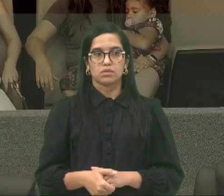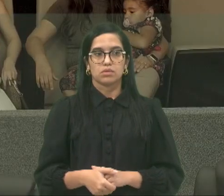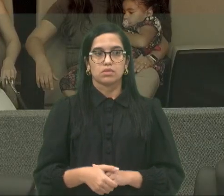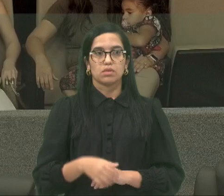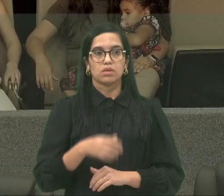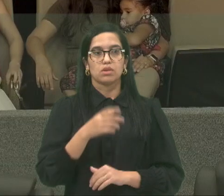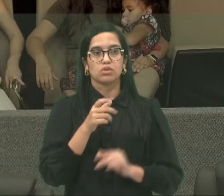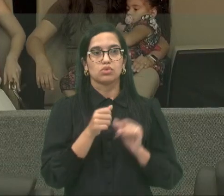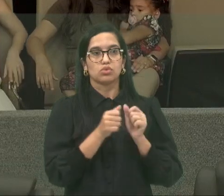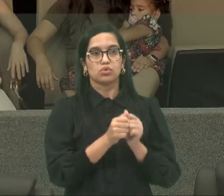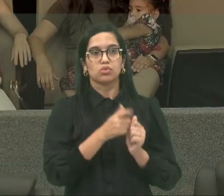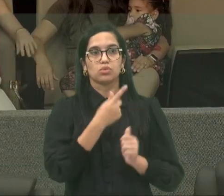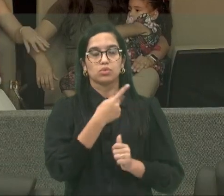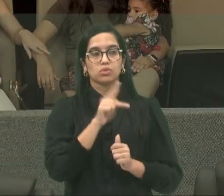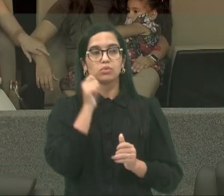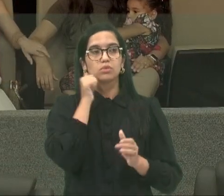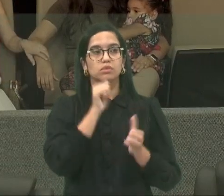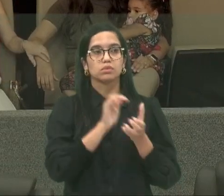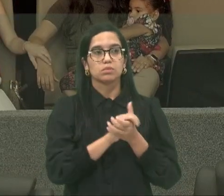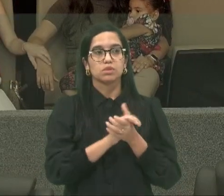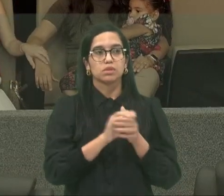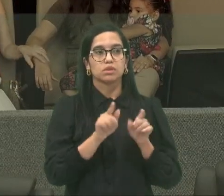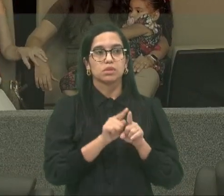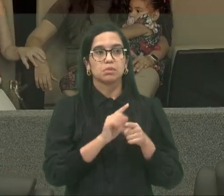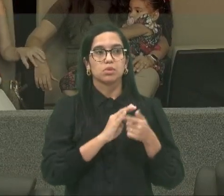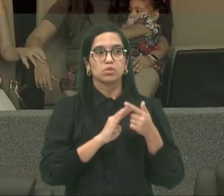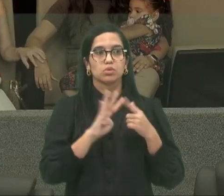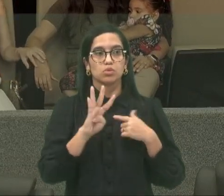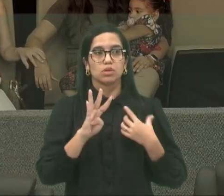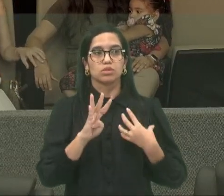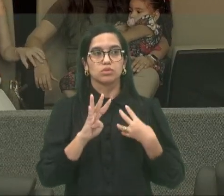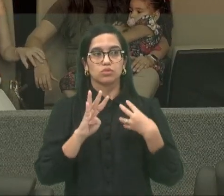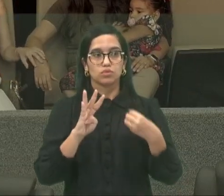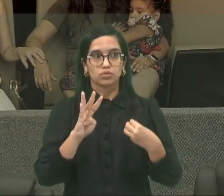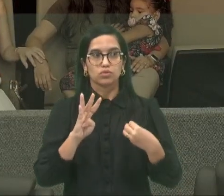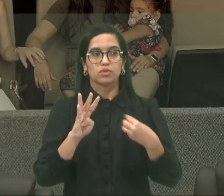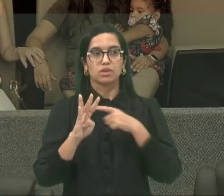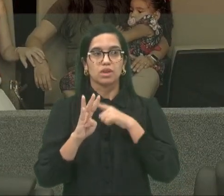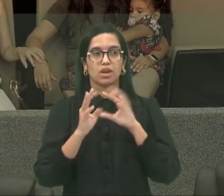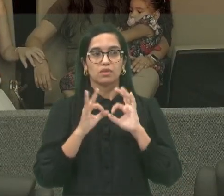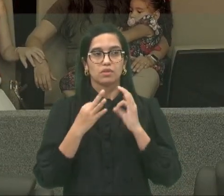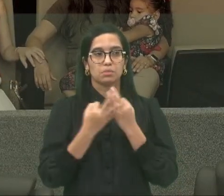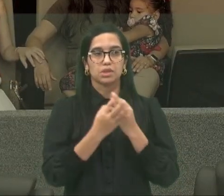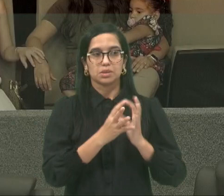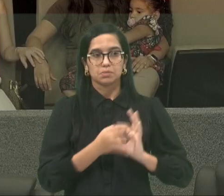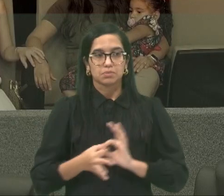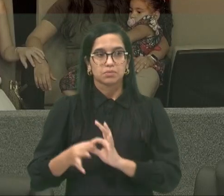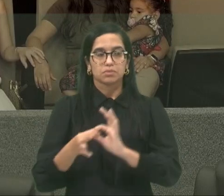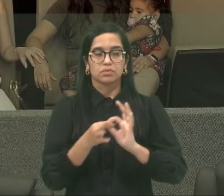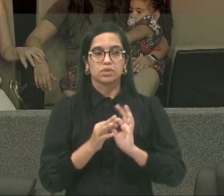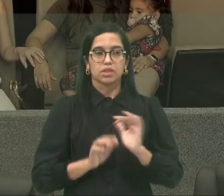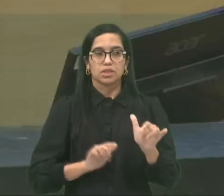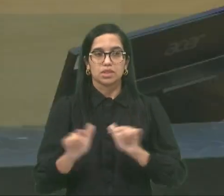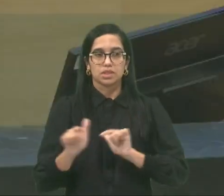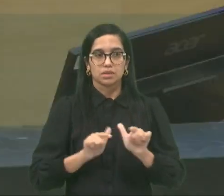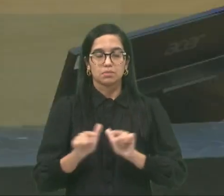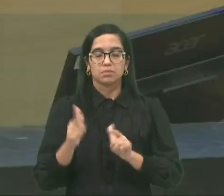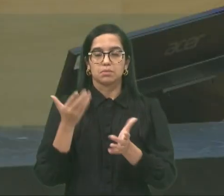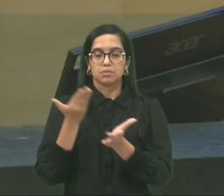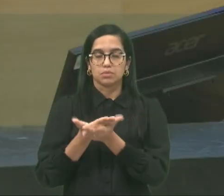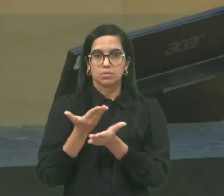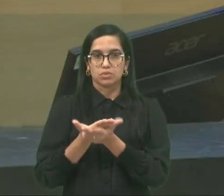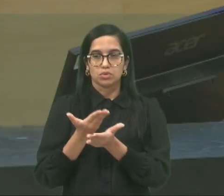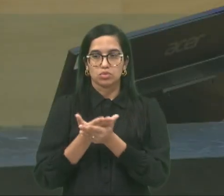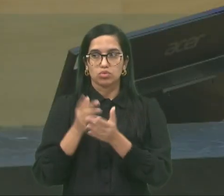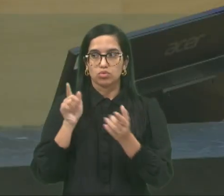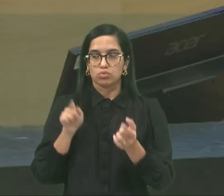sua esposa e seus quatro filhos, formam a família unida e trabalham e estudam em